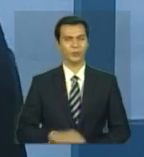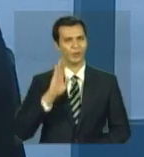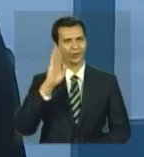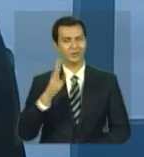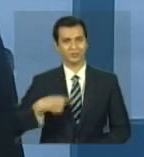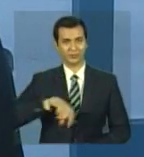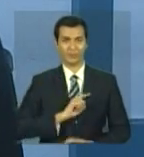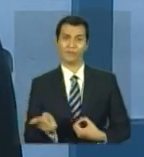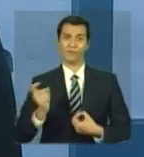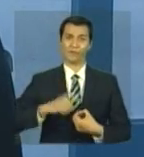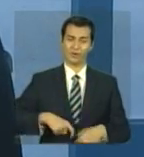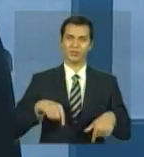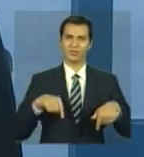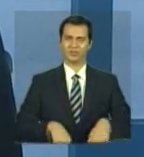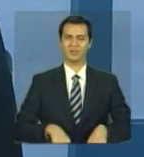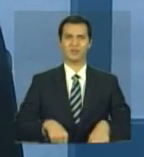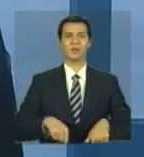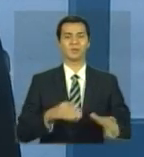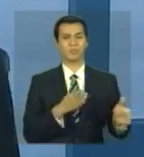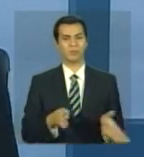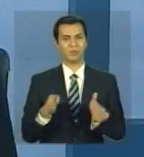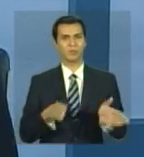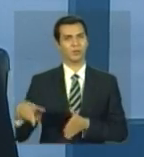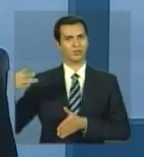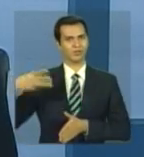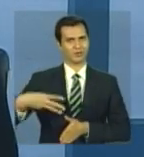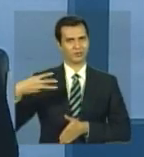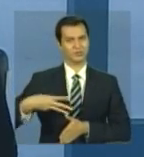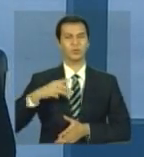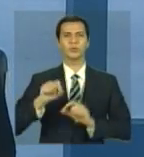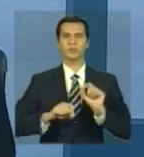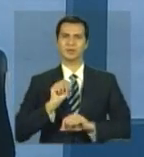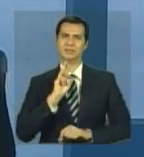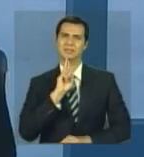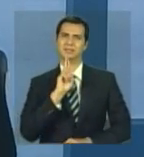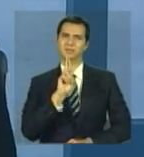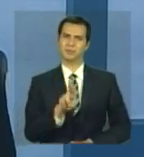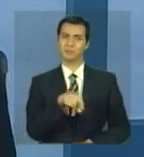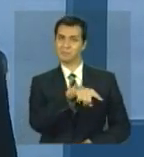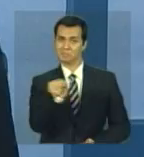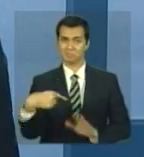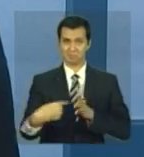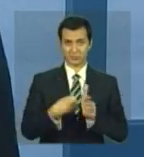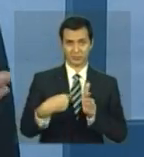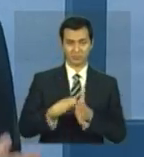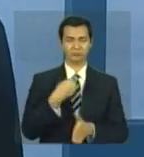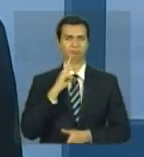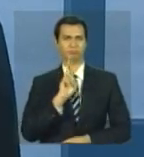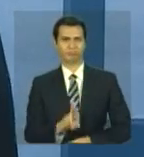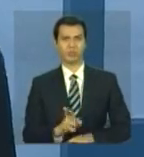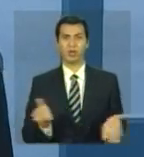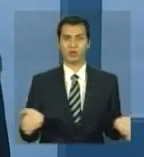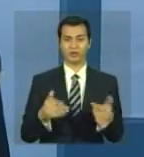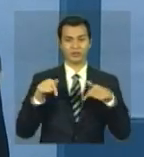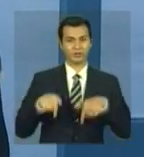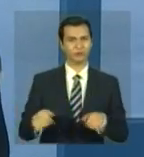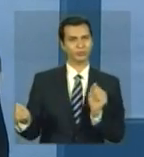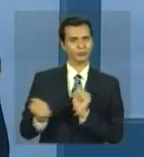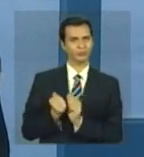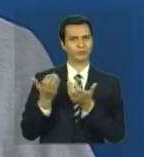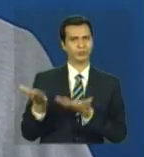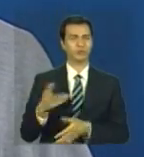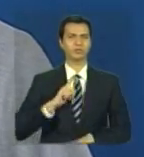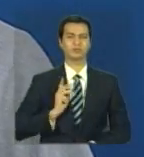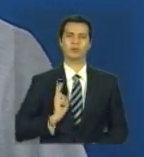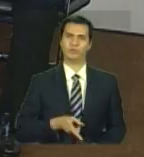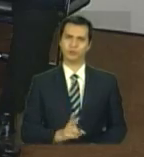Olá, estamos de volta nesse terceiro bloco já para responder as perguntas dos telespectadores. Conosco continua a secretária